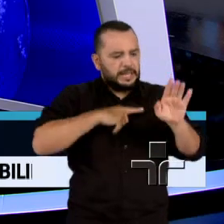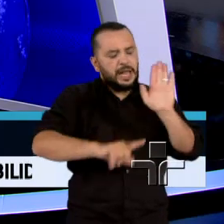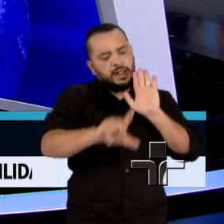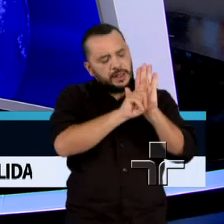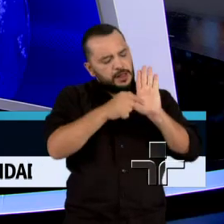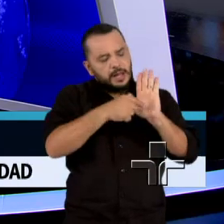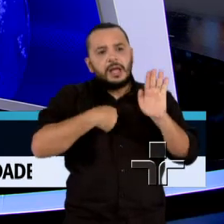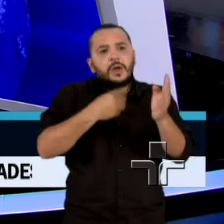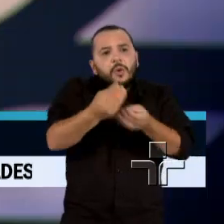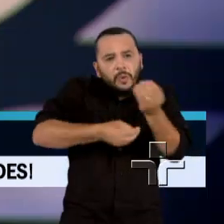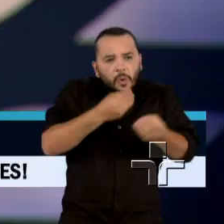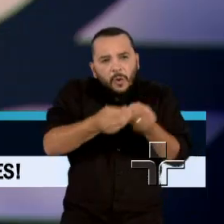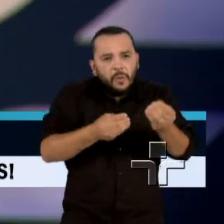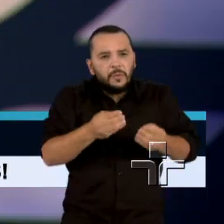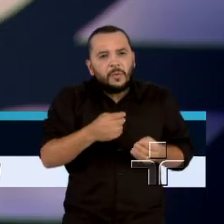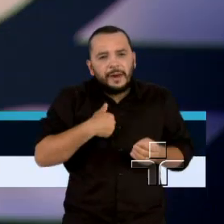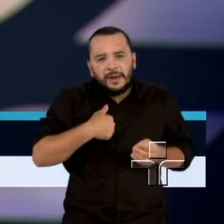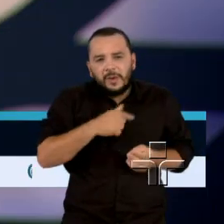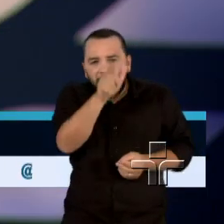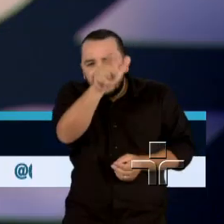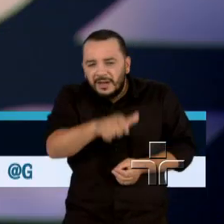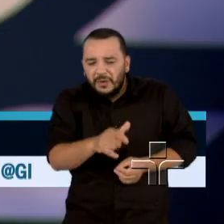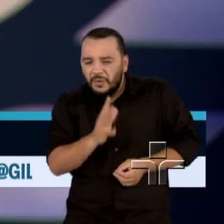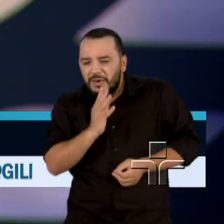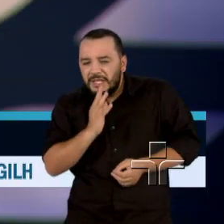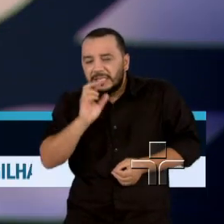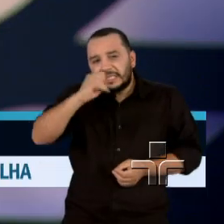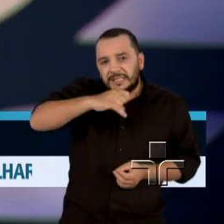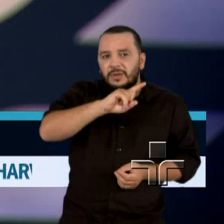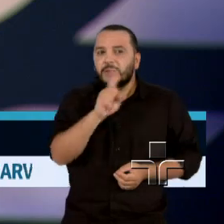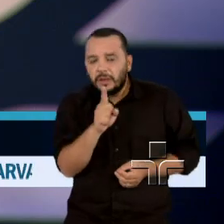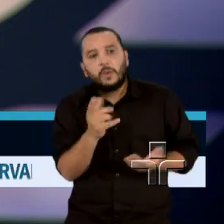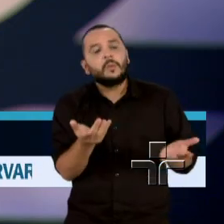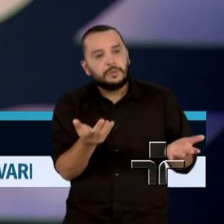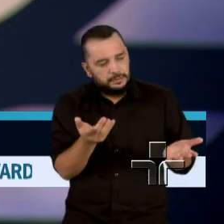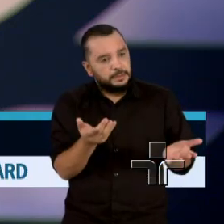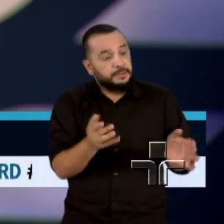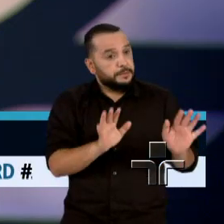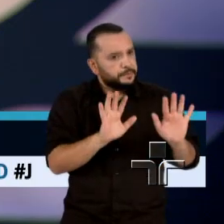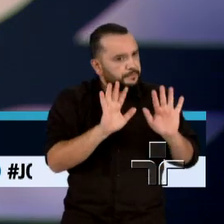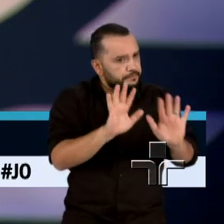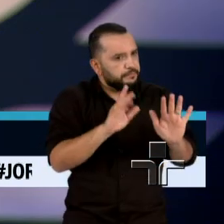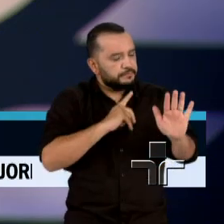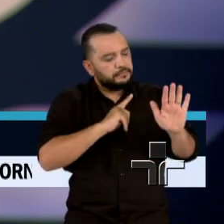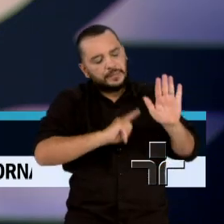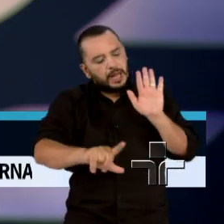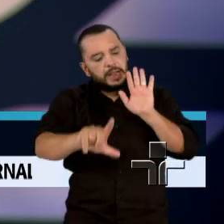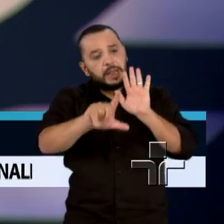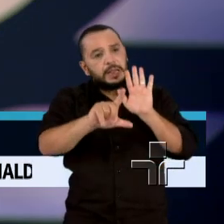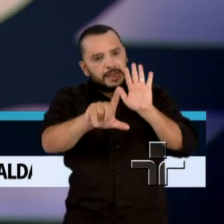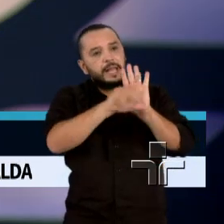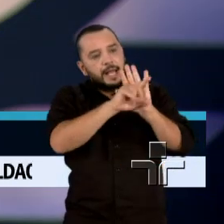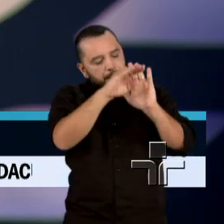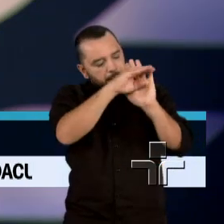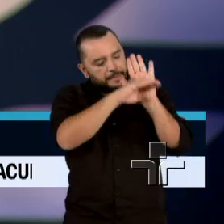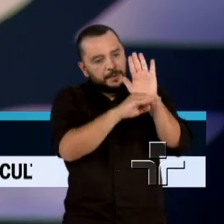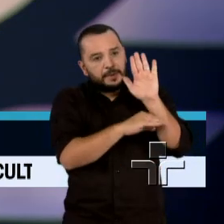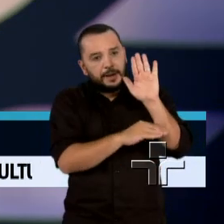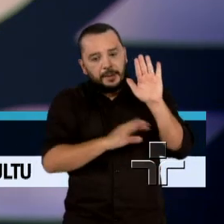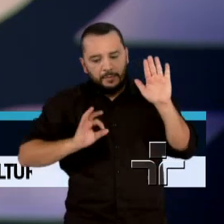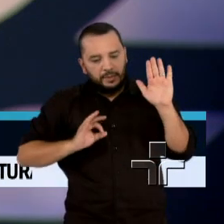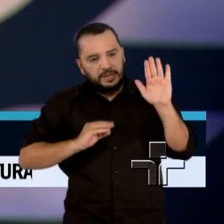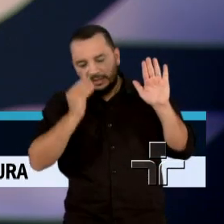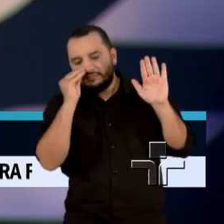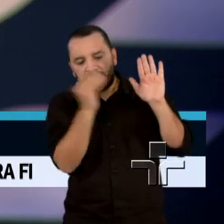deve dar esse reconhecimento, mas, infelizmente, esse dispositivo legal não é observado tanto pela polícia como